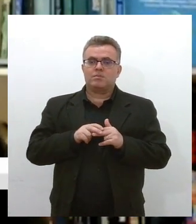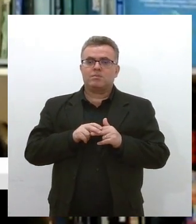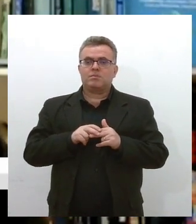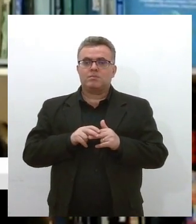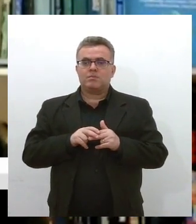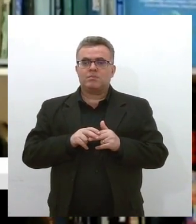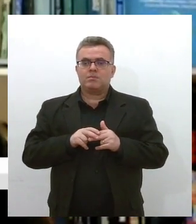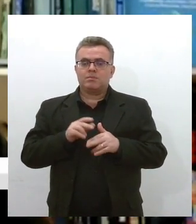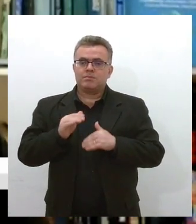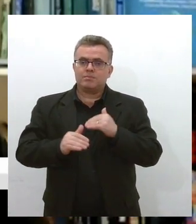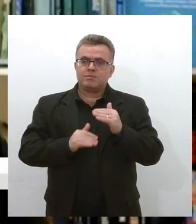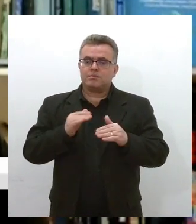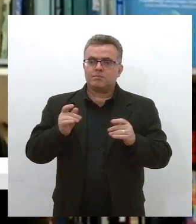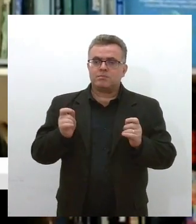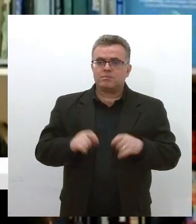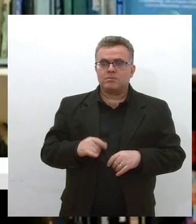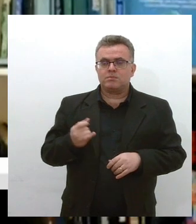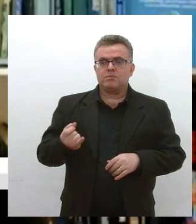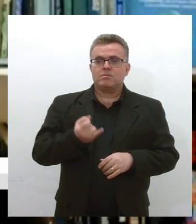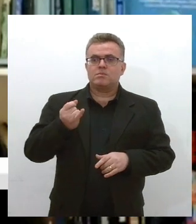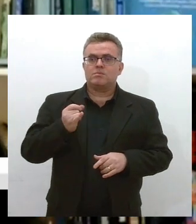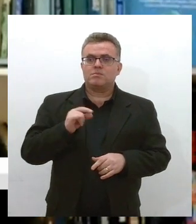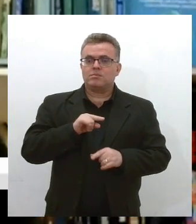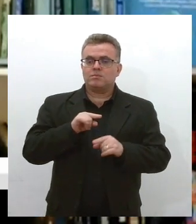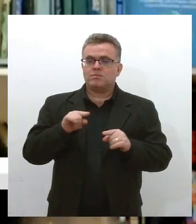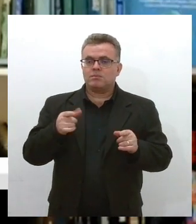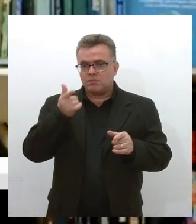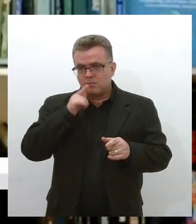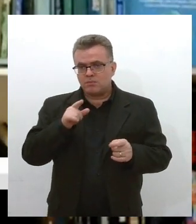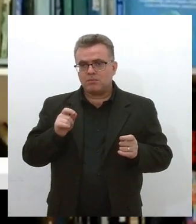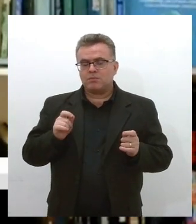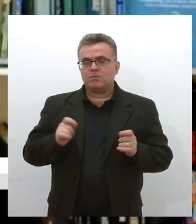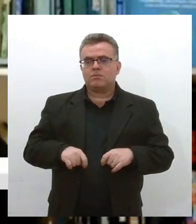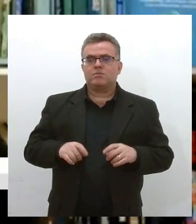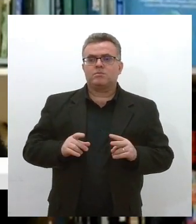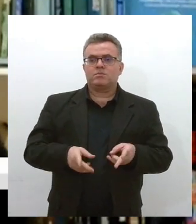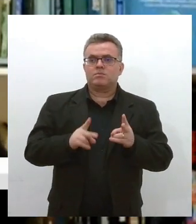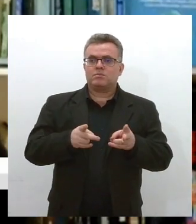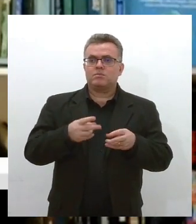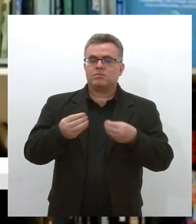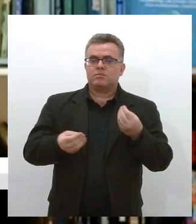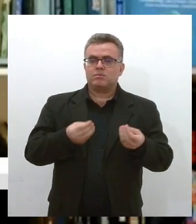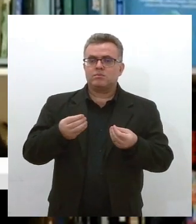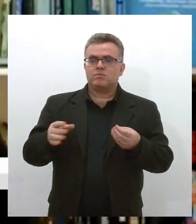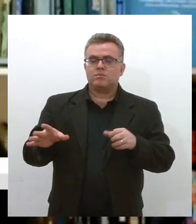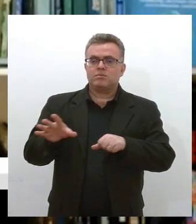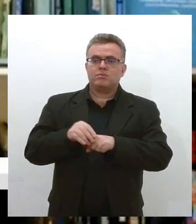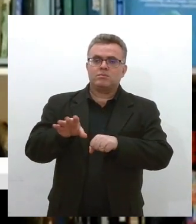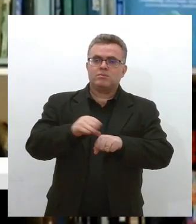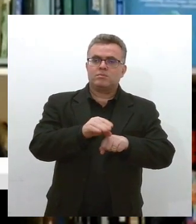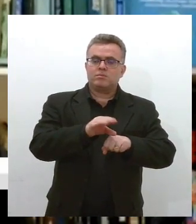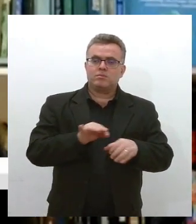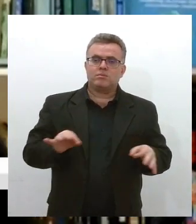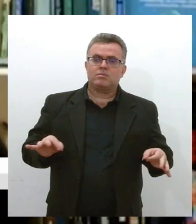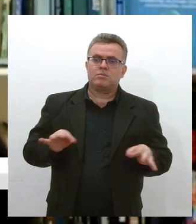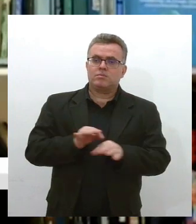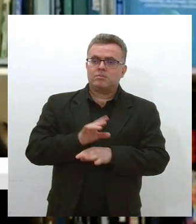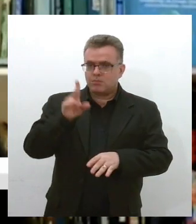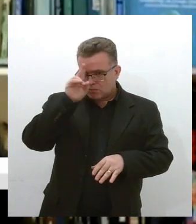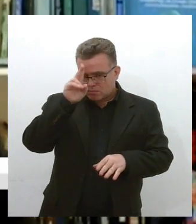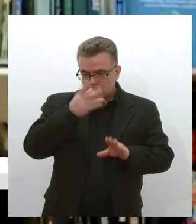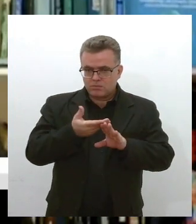muito importante para que você consiga fazer um resgate. Dessas memórias, né? Eles